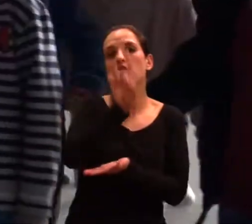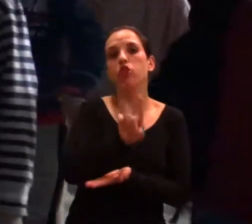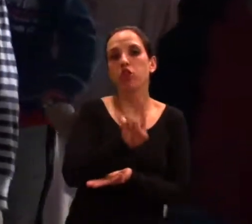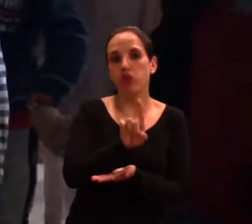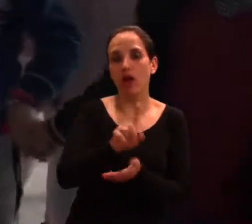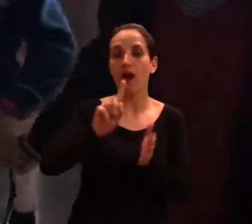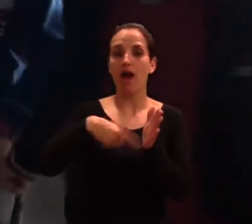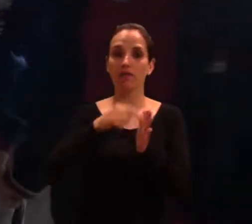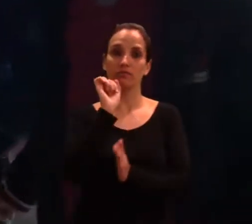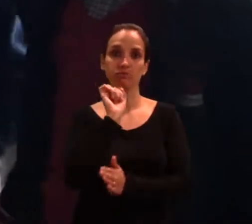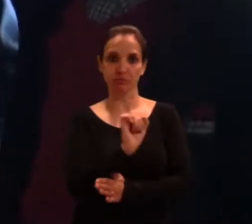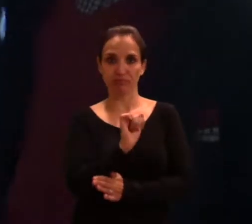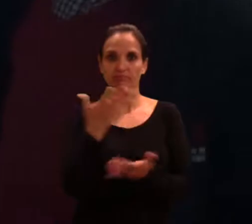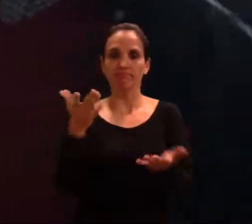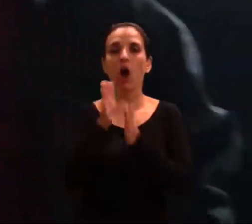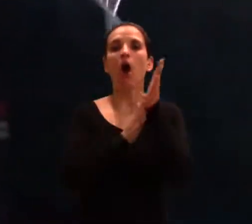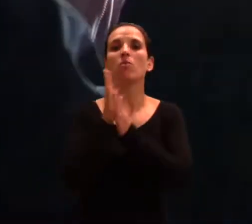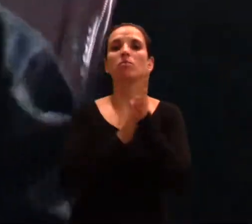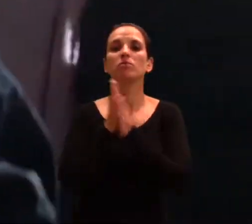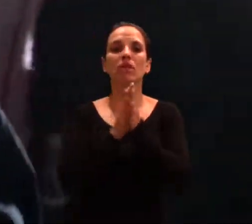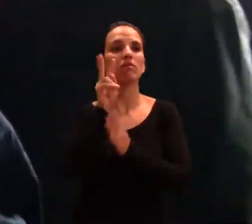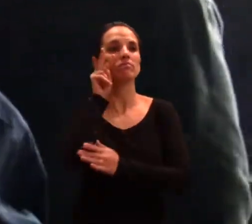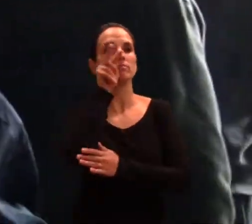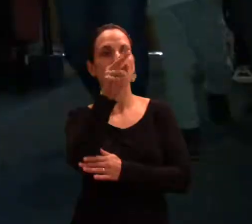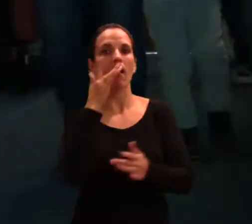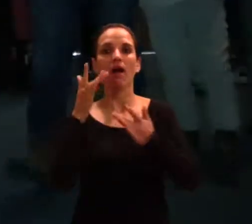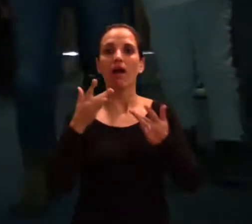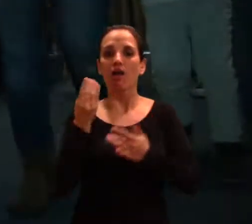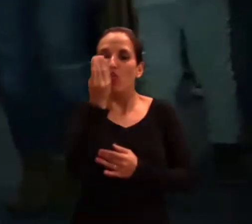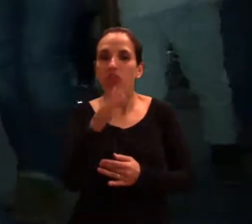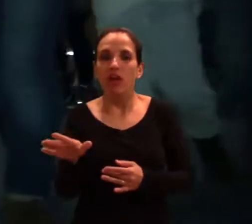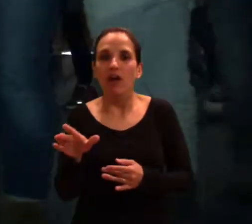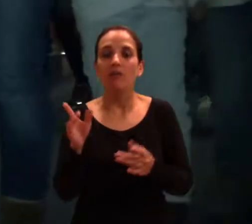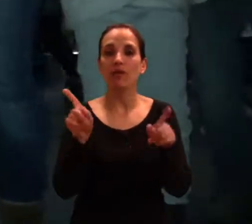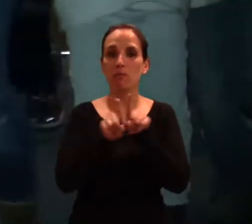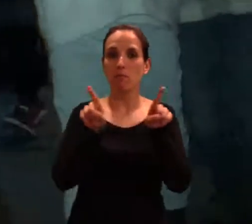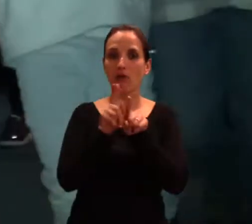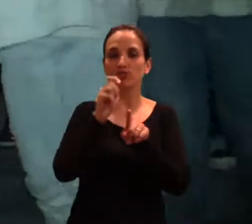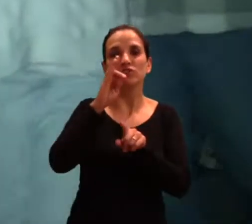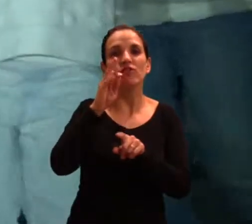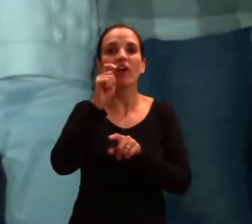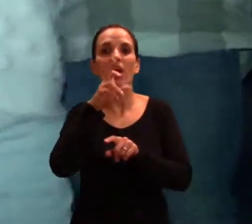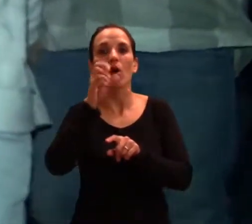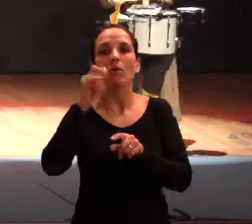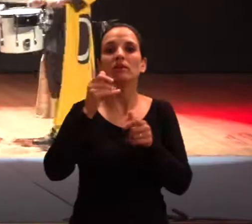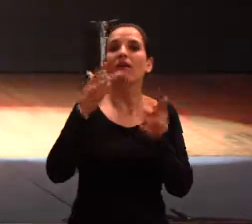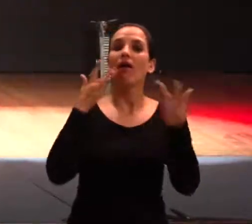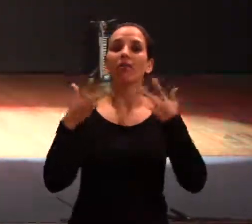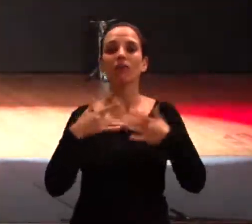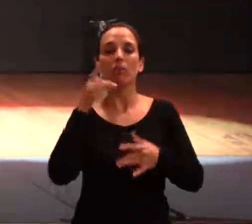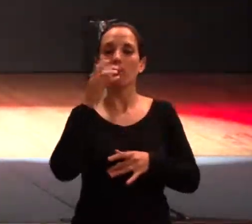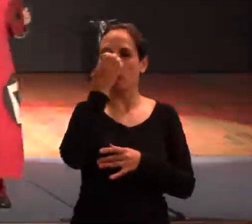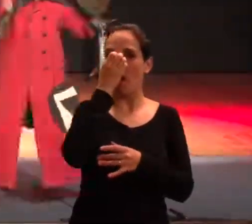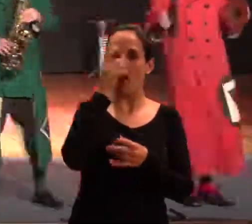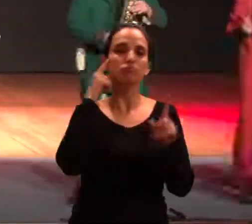primeiro ciclo do Conselho de Águeda tiveram a oportunidade de assistir à peça infantil dos irmãos Sferovite, uma história de quatro palhaços músicos